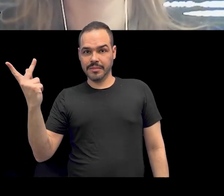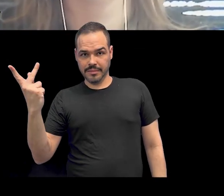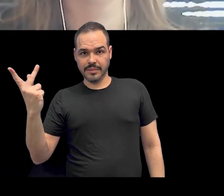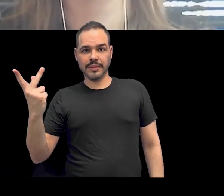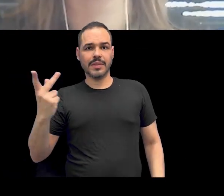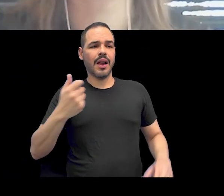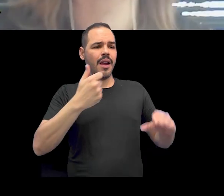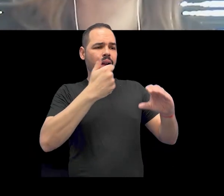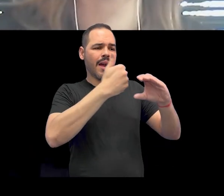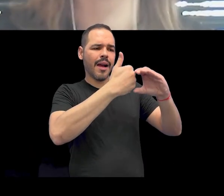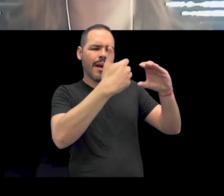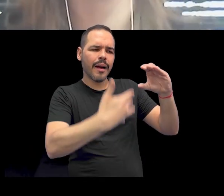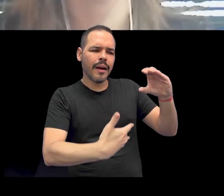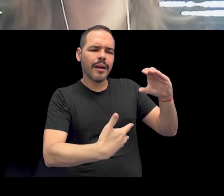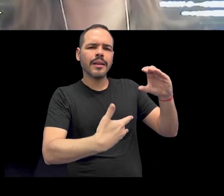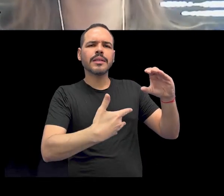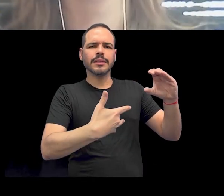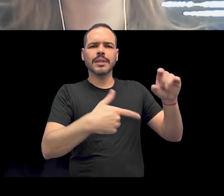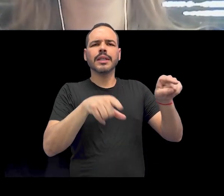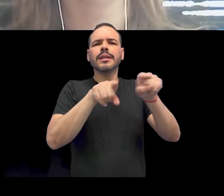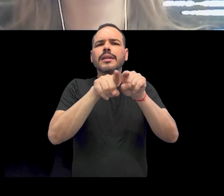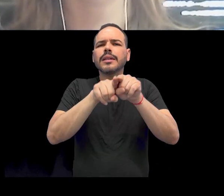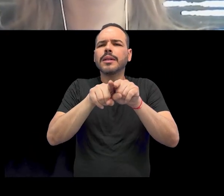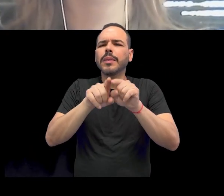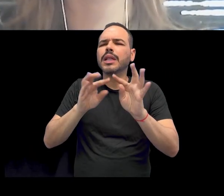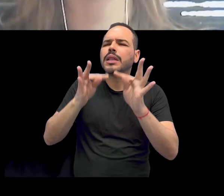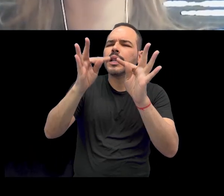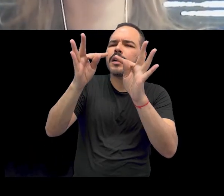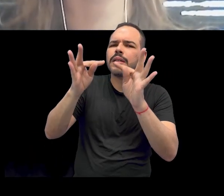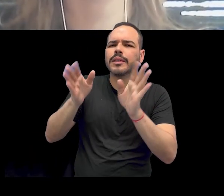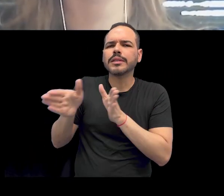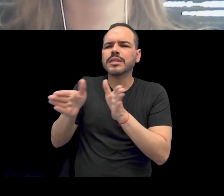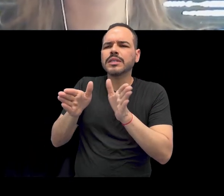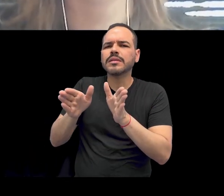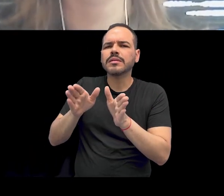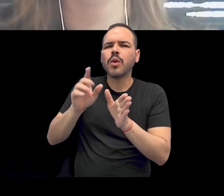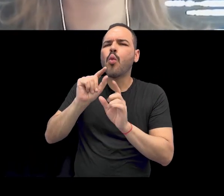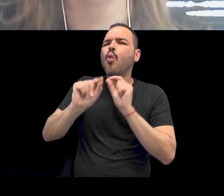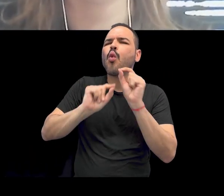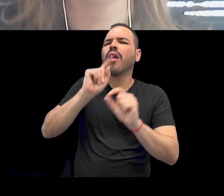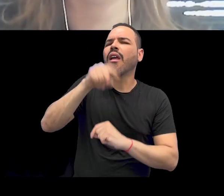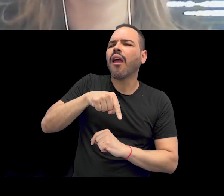tecnologia assistiva e o que é e o que não é a tecnologia assistiva, né?